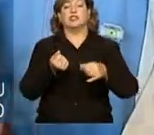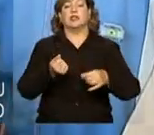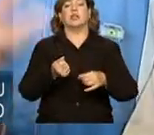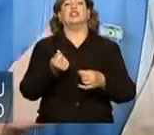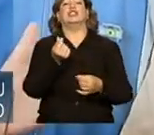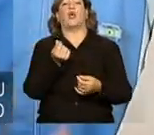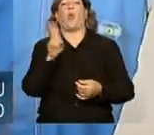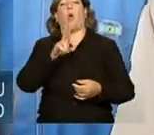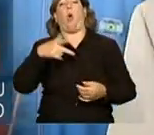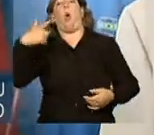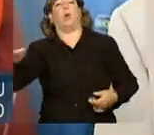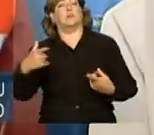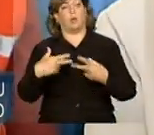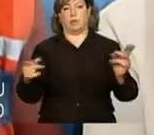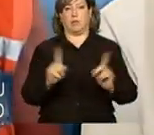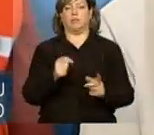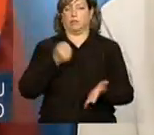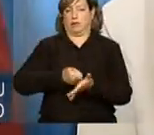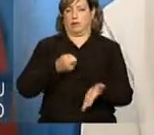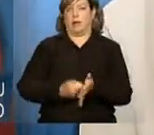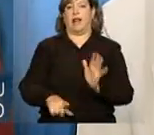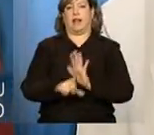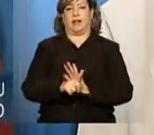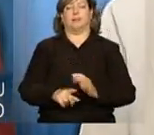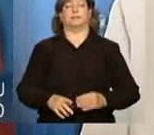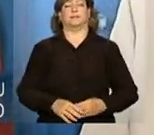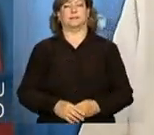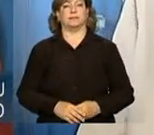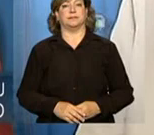dinheiro. Isso é exigência legal.